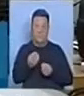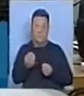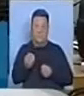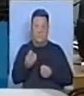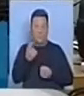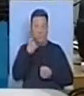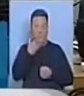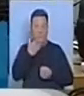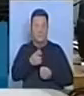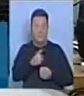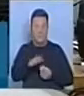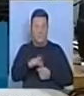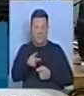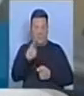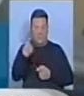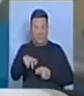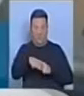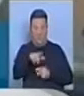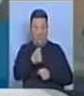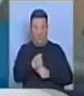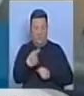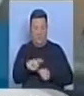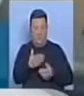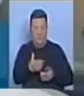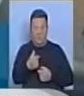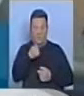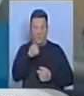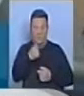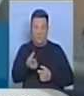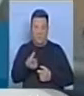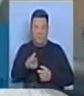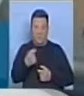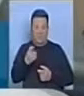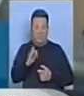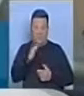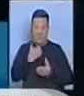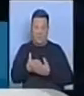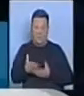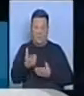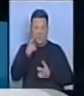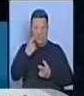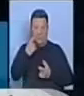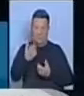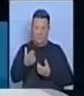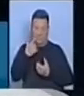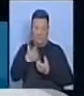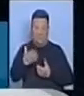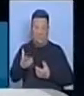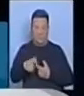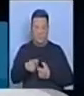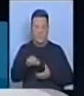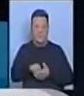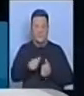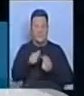tão conhecidos, mas que estão lá e que trabalham e que cada vez tem que se lhe dar mais protagonismo. Com sede no Reino